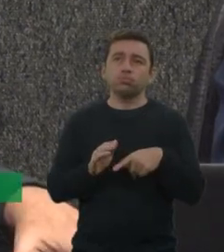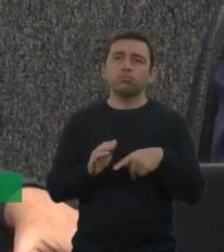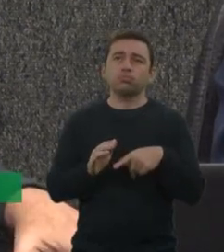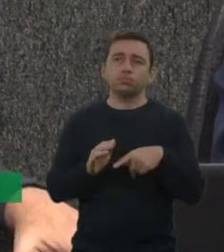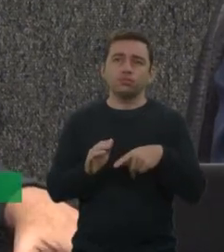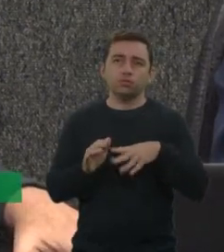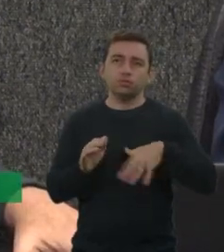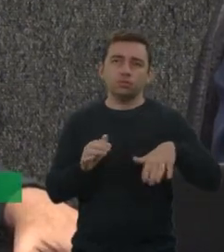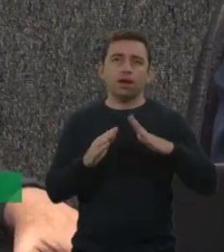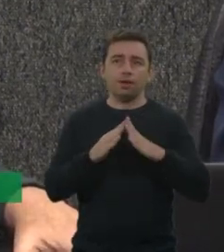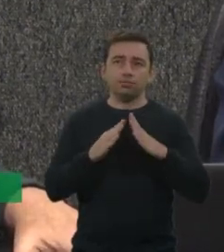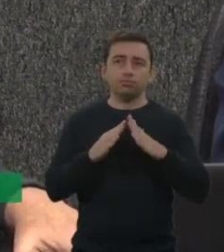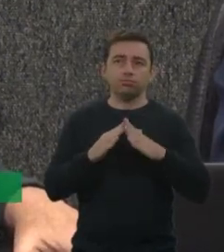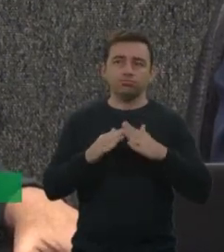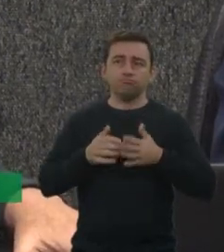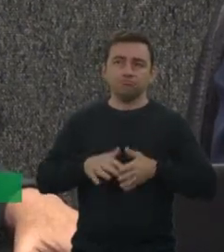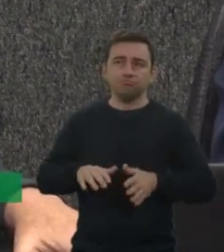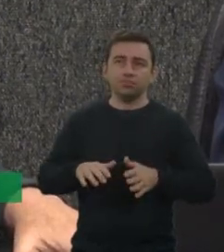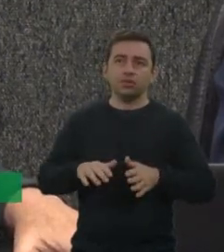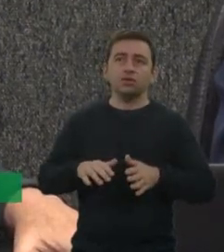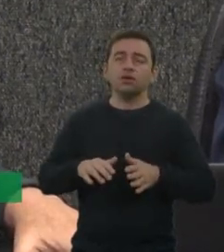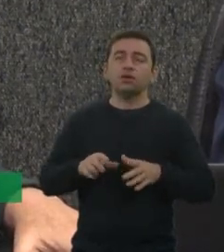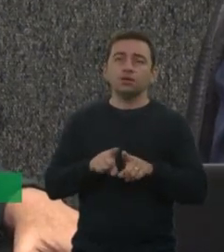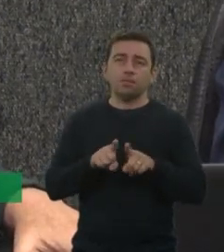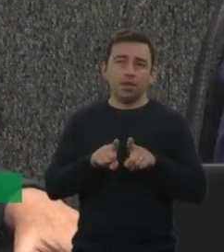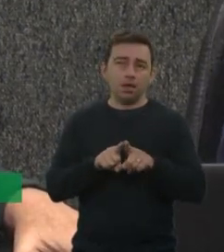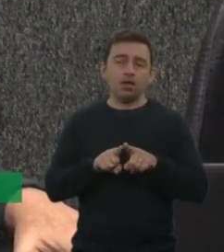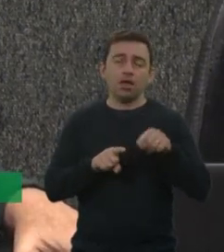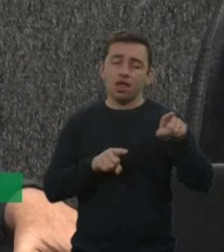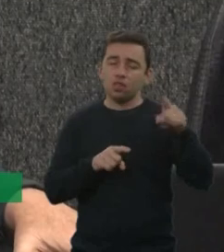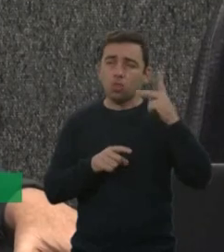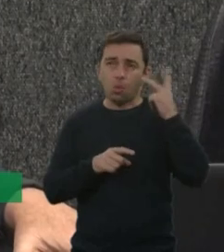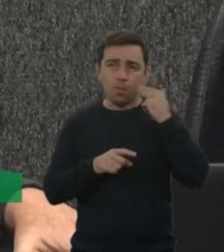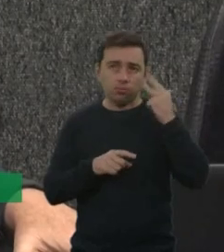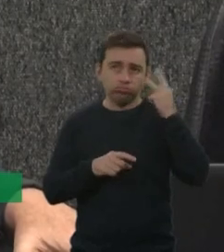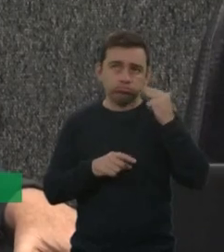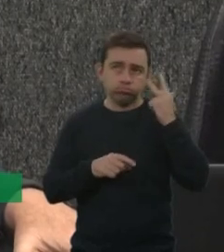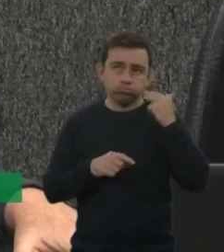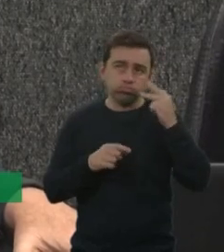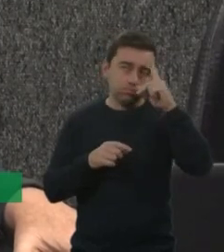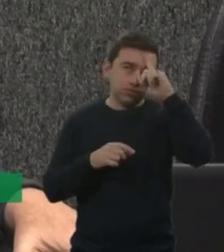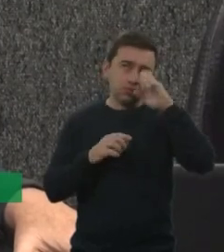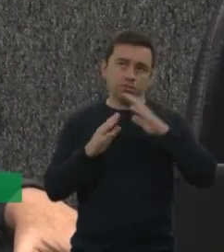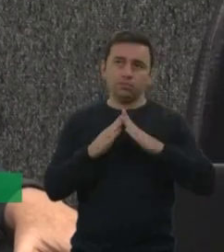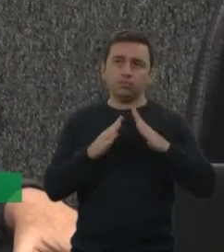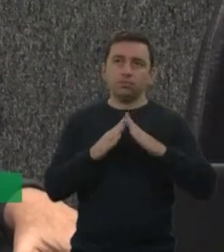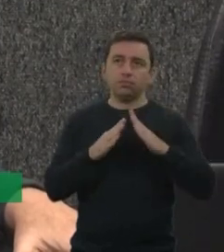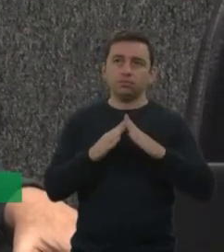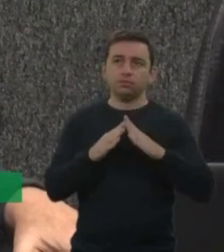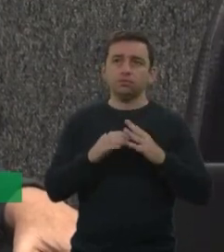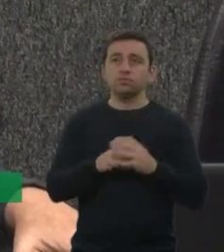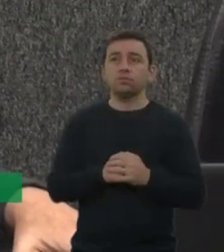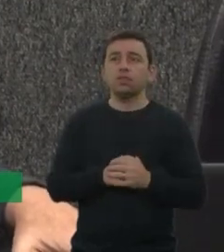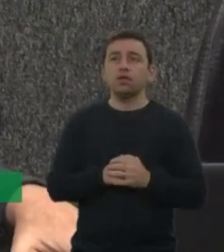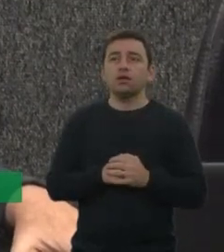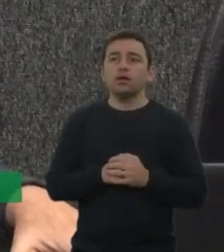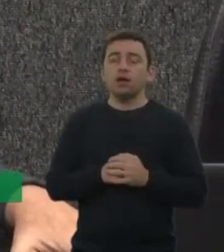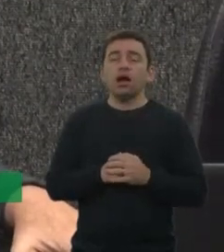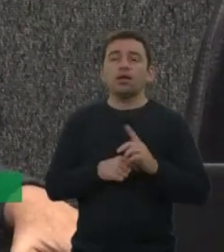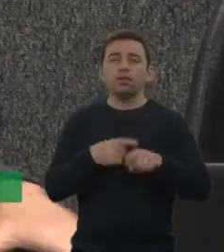parto normal hospitalar, e o oitavo, a mãe dizia, está passando da